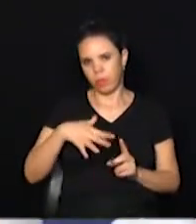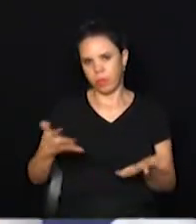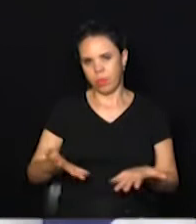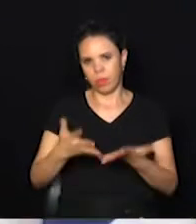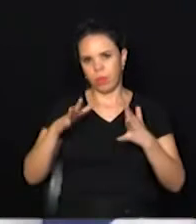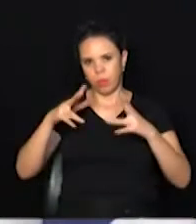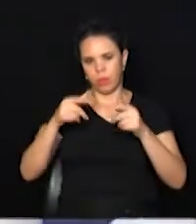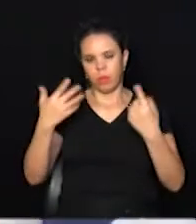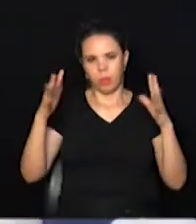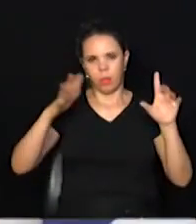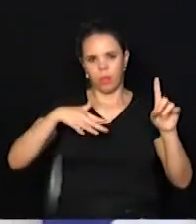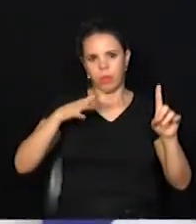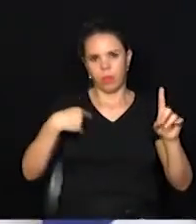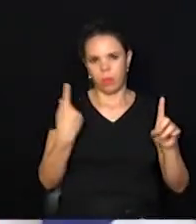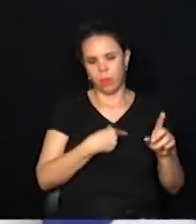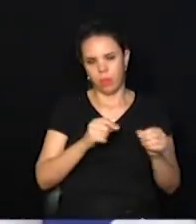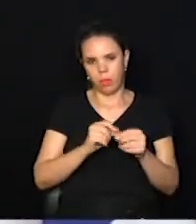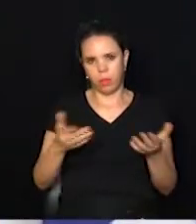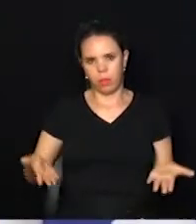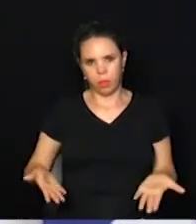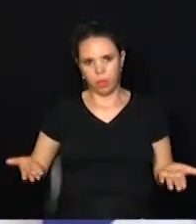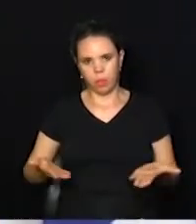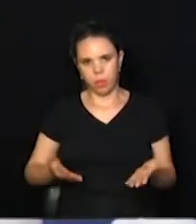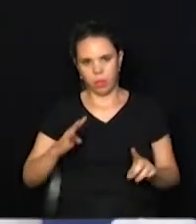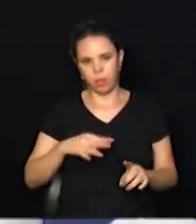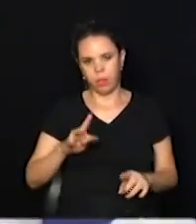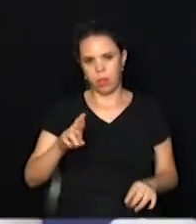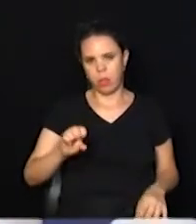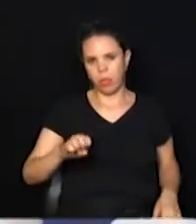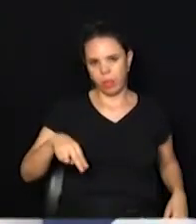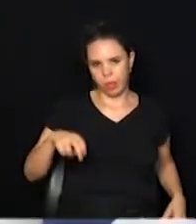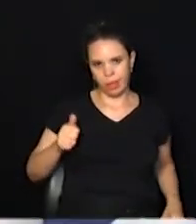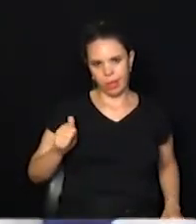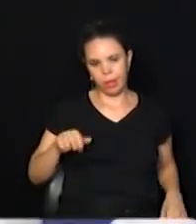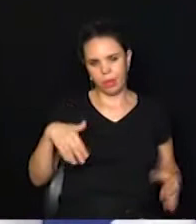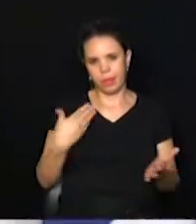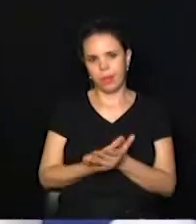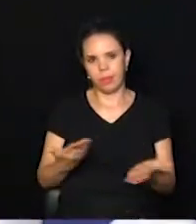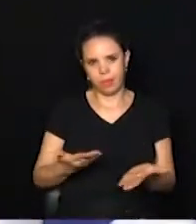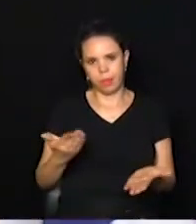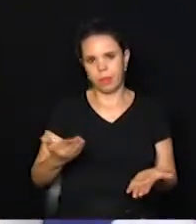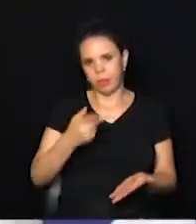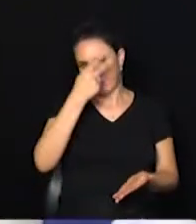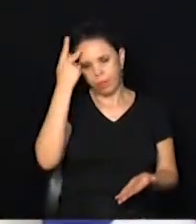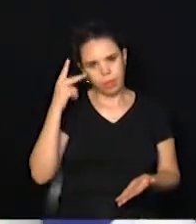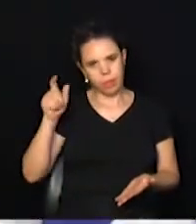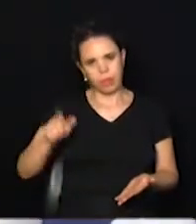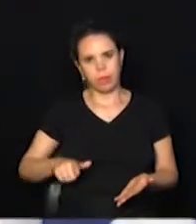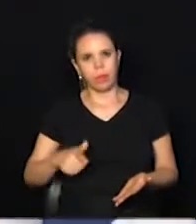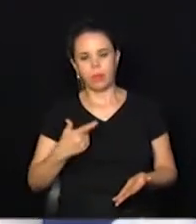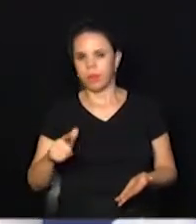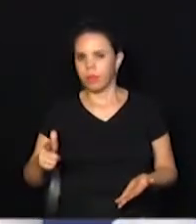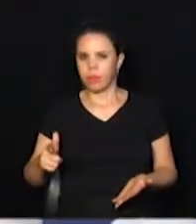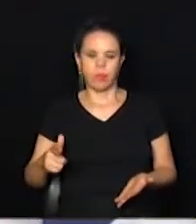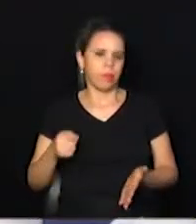todas essas homenagens que nós estamos fazendo hoje para a Rosiana, que até hoje é a pessoa que não deixa